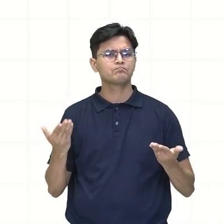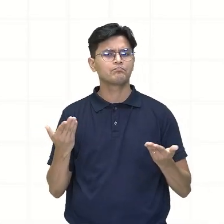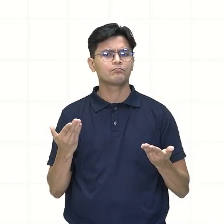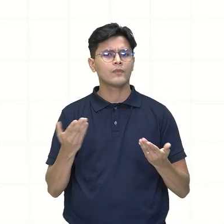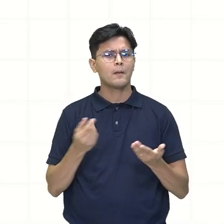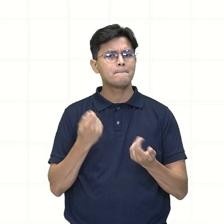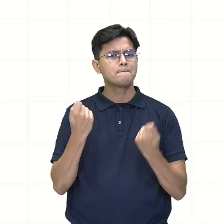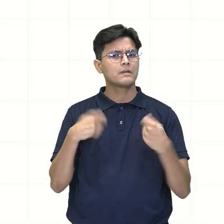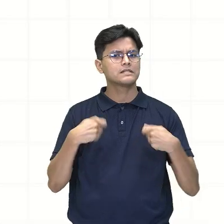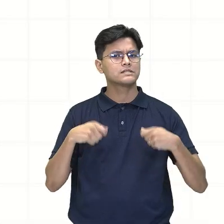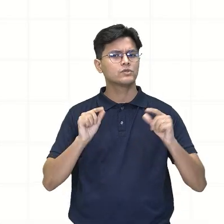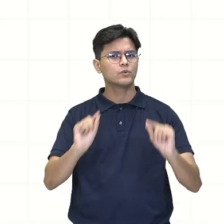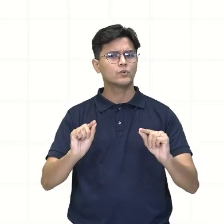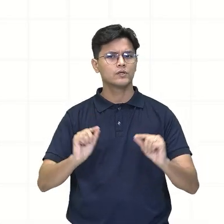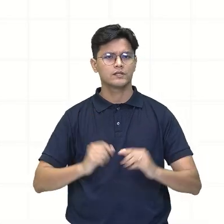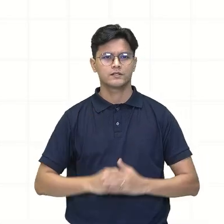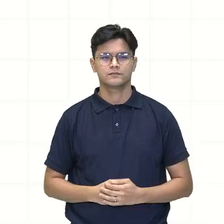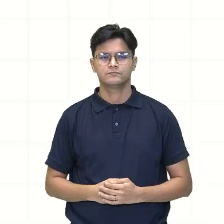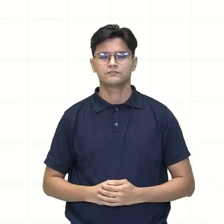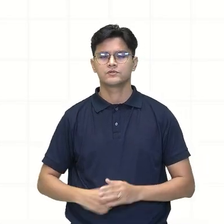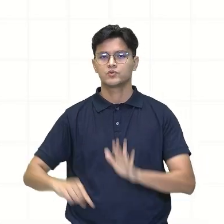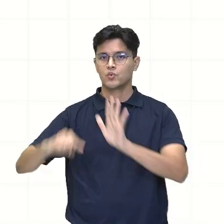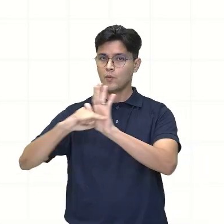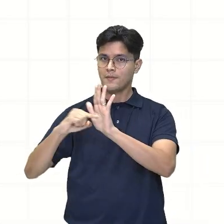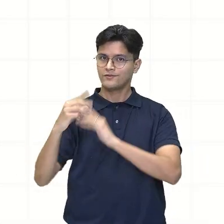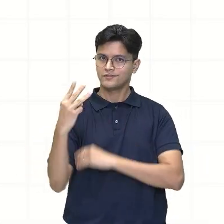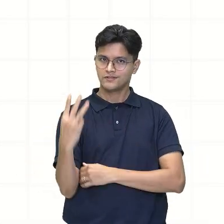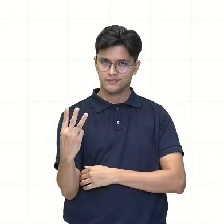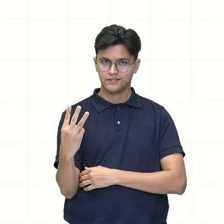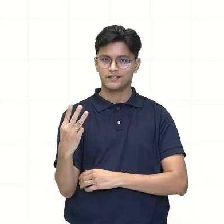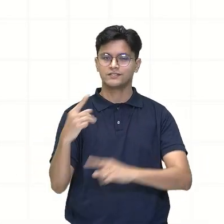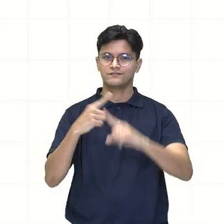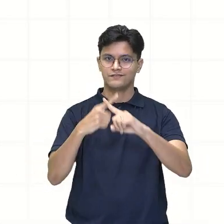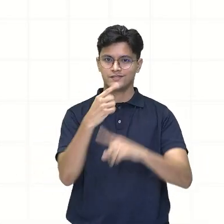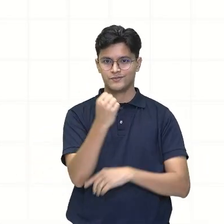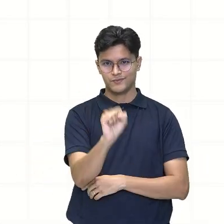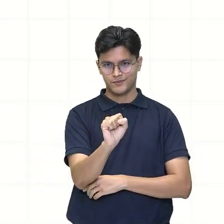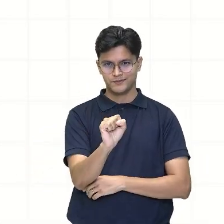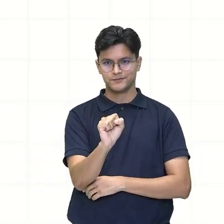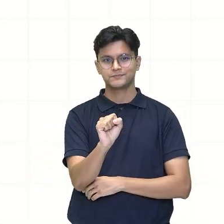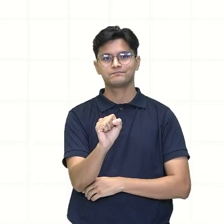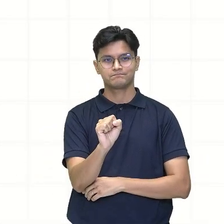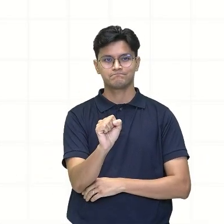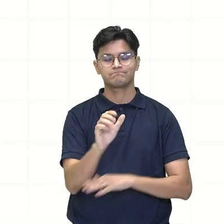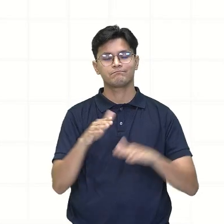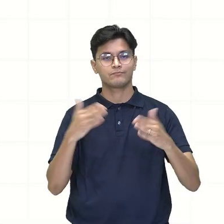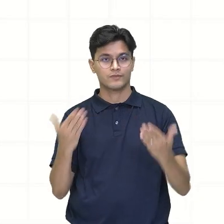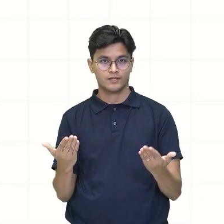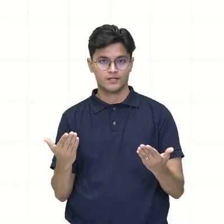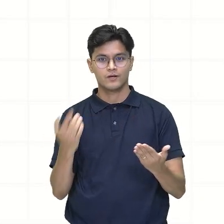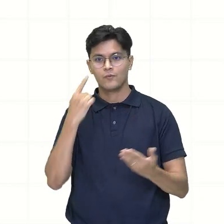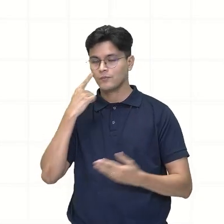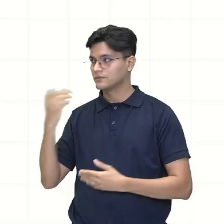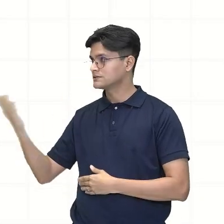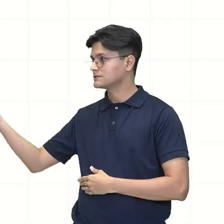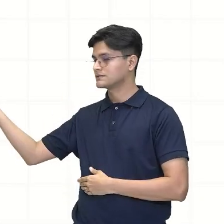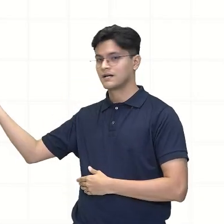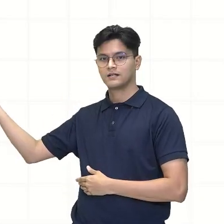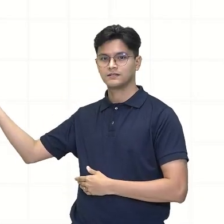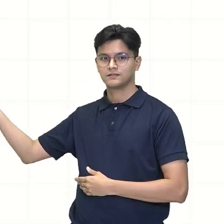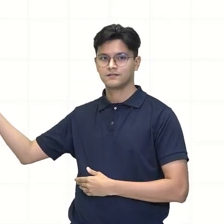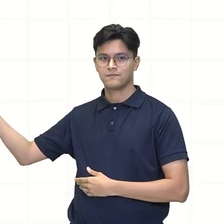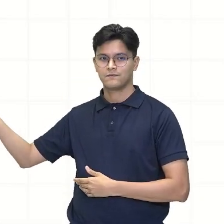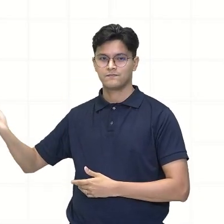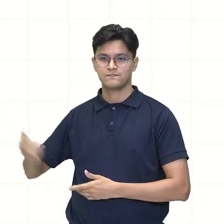primeiro? O menos 3 vai multiplicar o 8. Então, nós vamos ter menos 3